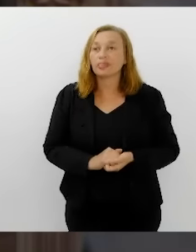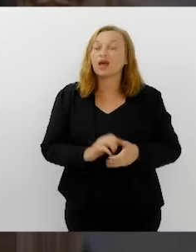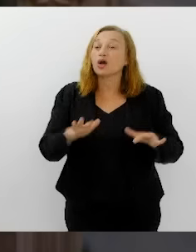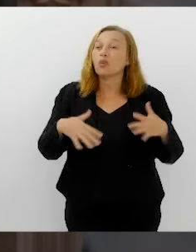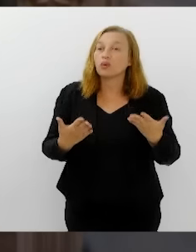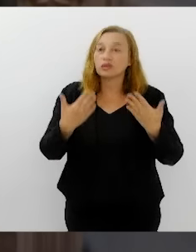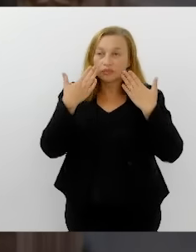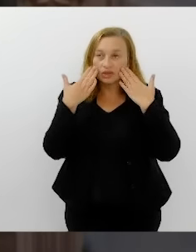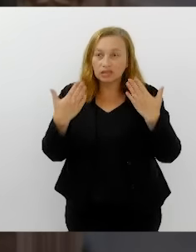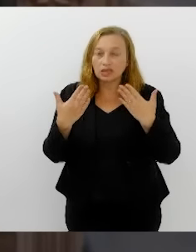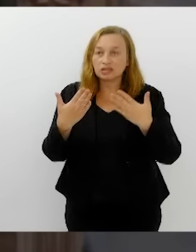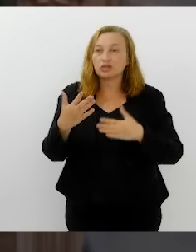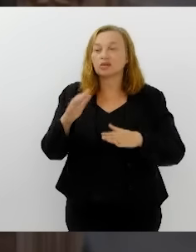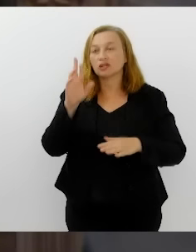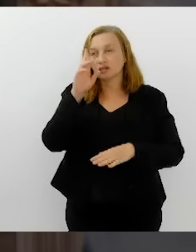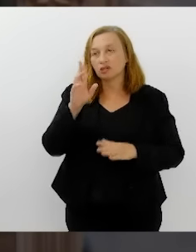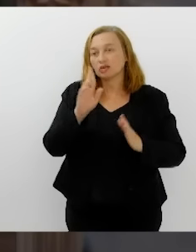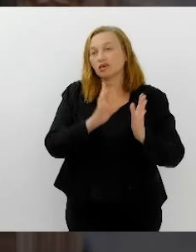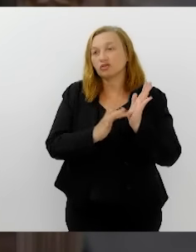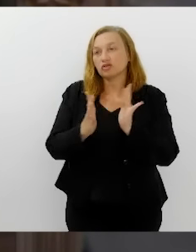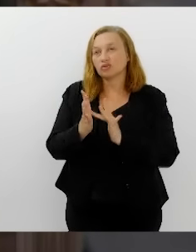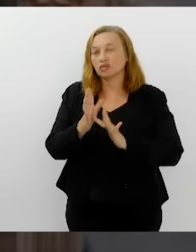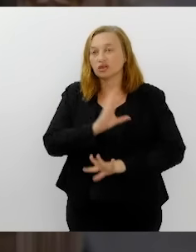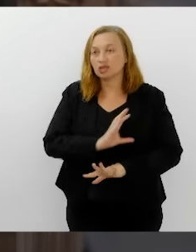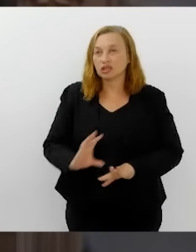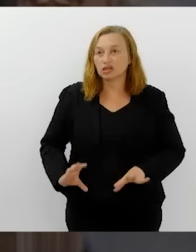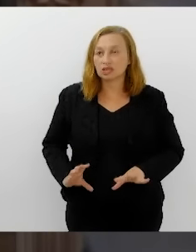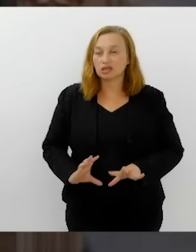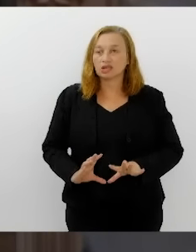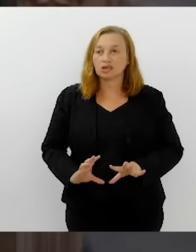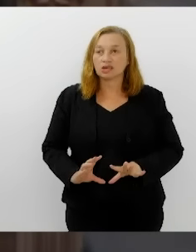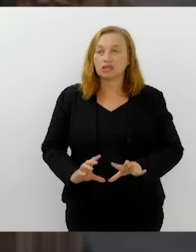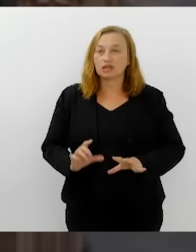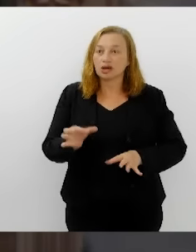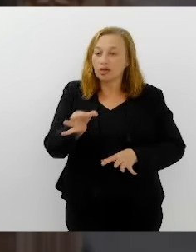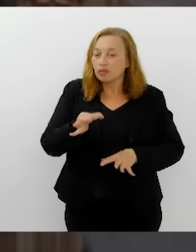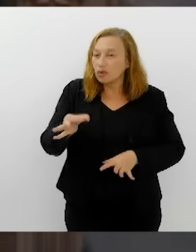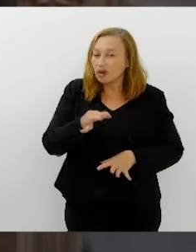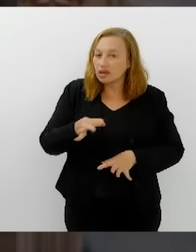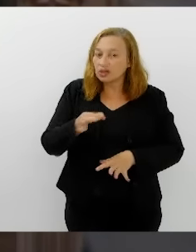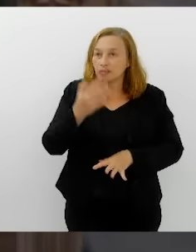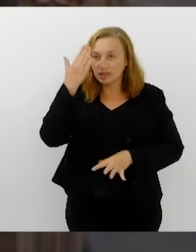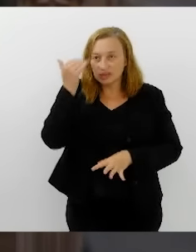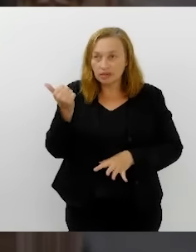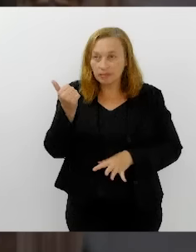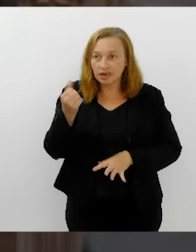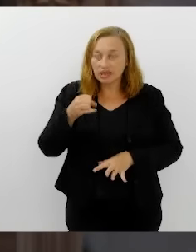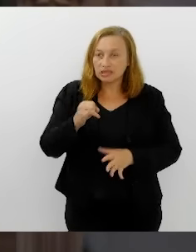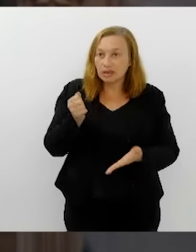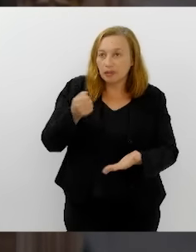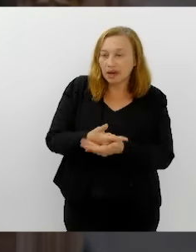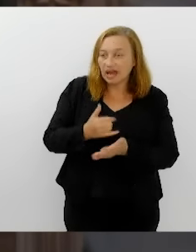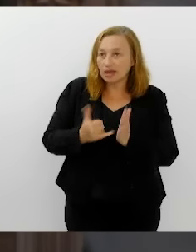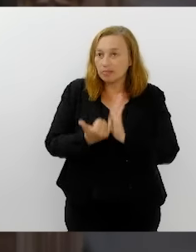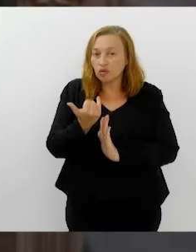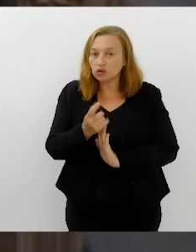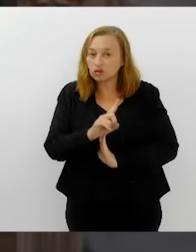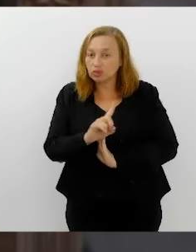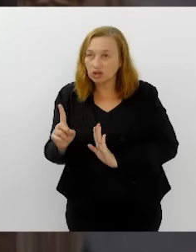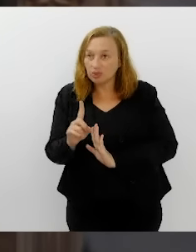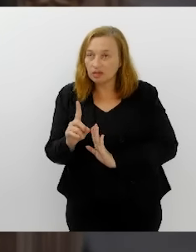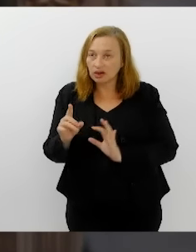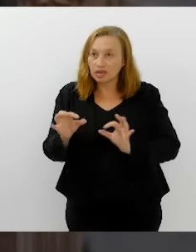a Nosso Senhor Jesus Cristo a medalha, a moeda, para saber se devia ou não pagar o imposto a César,